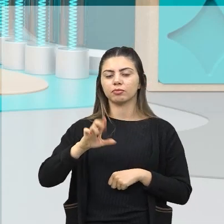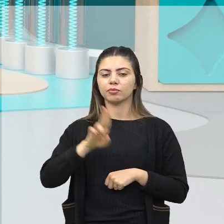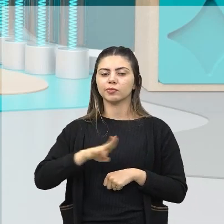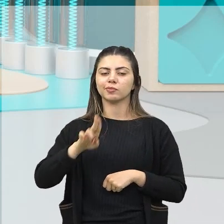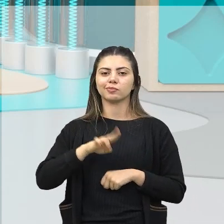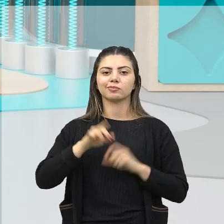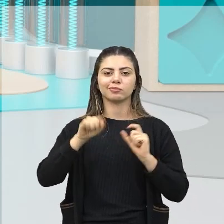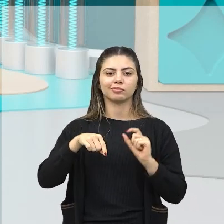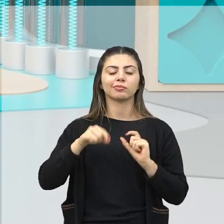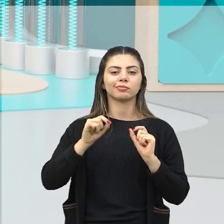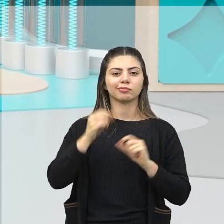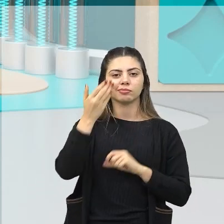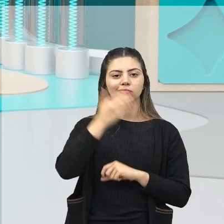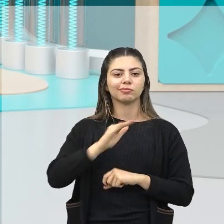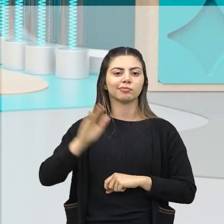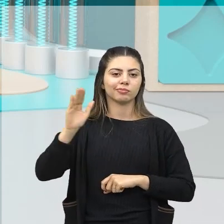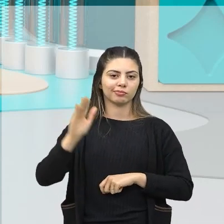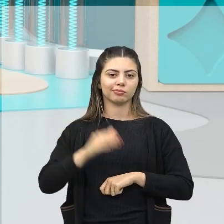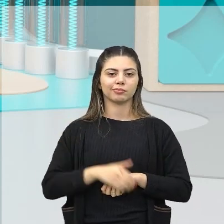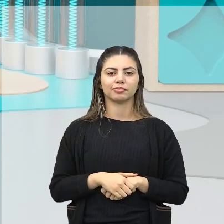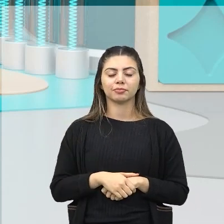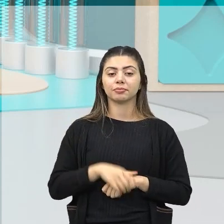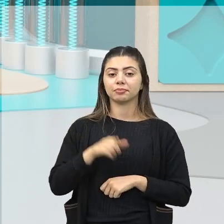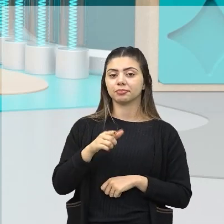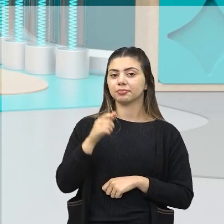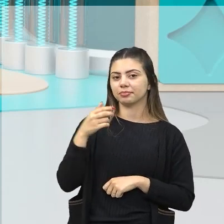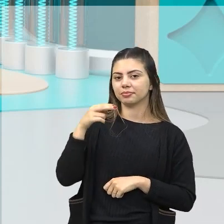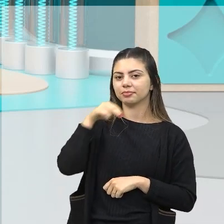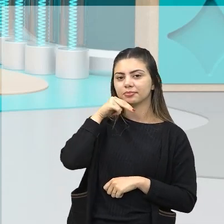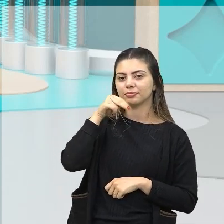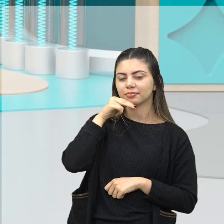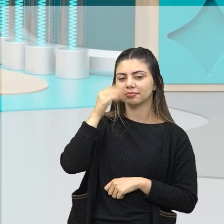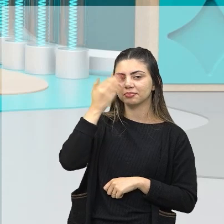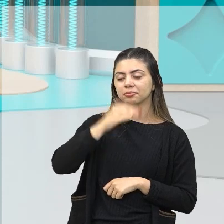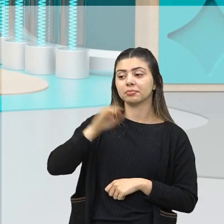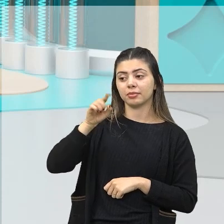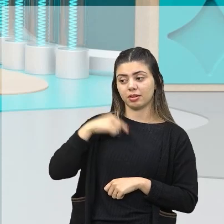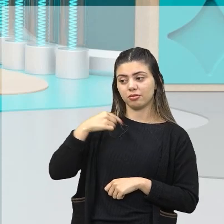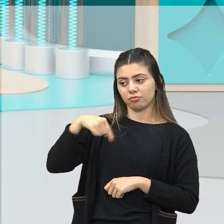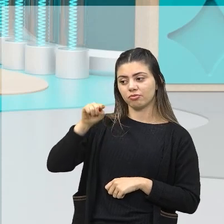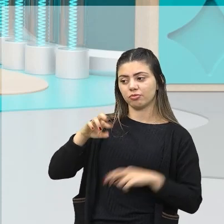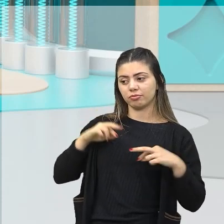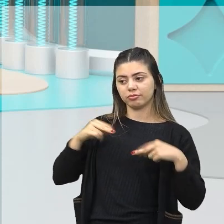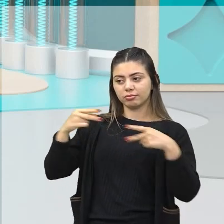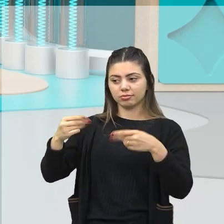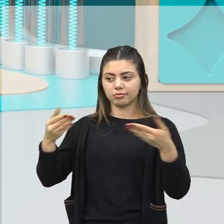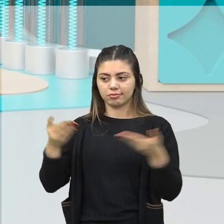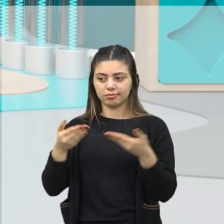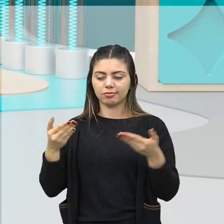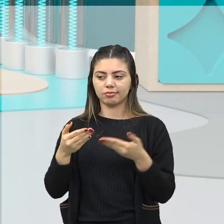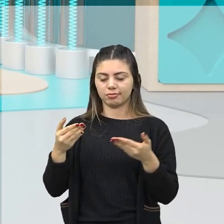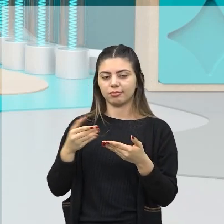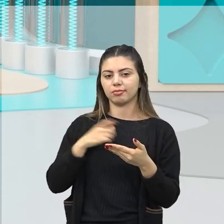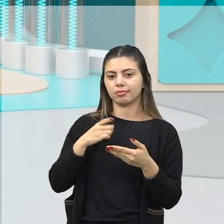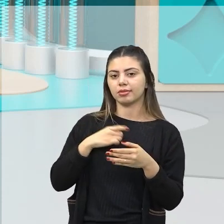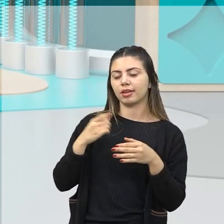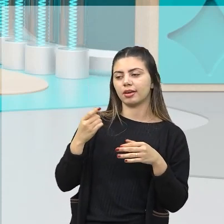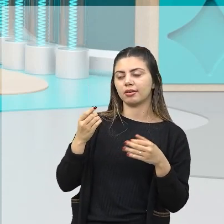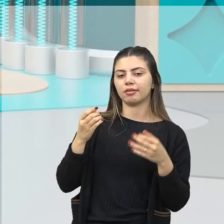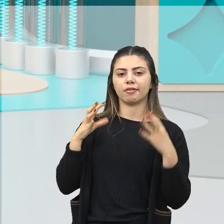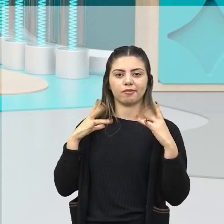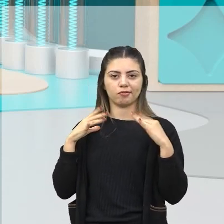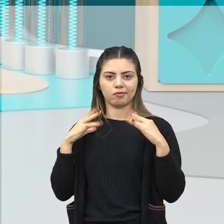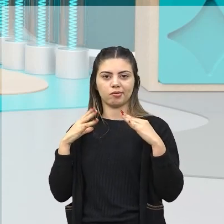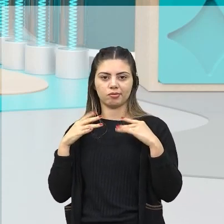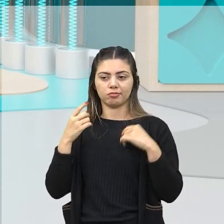está prometendo para a vozinha dele. Eu vou te visitar nesse feriado, né? Nas férias.